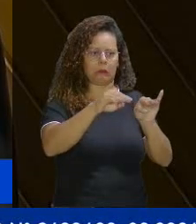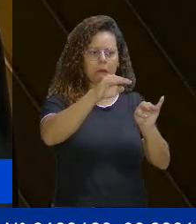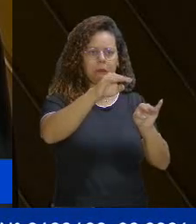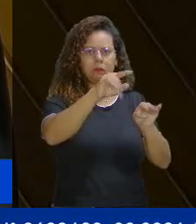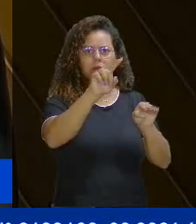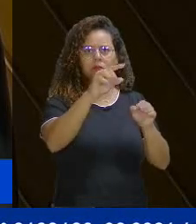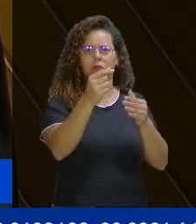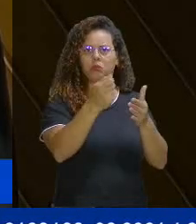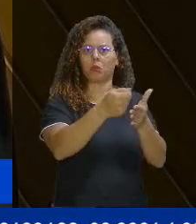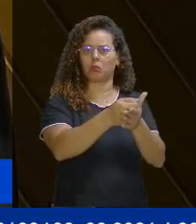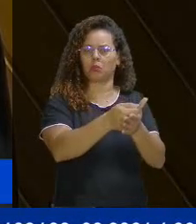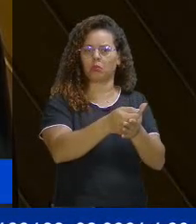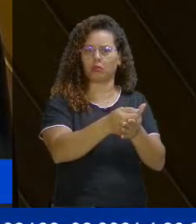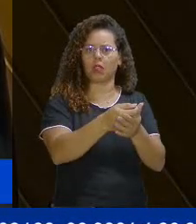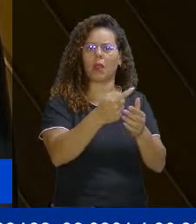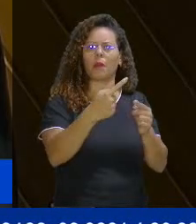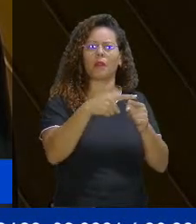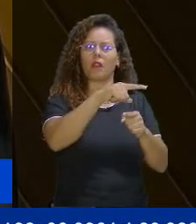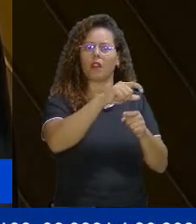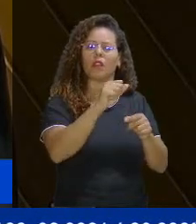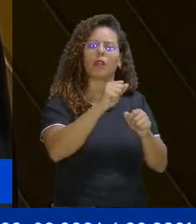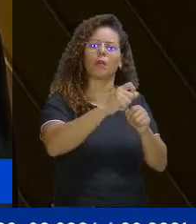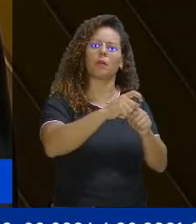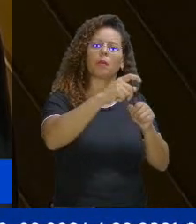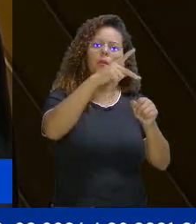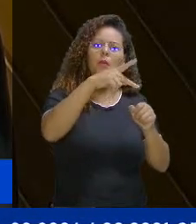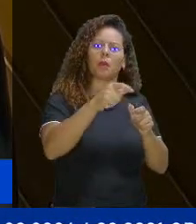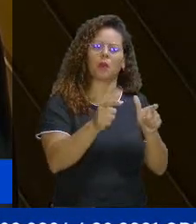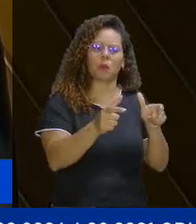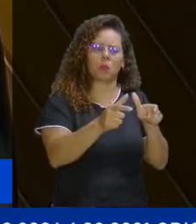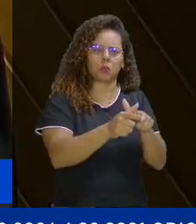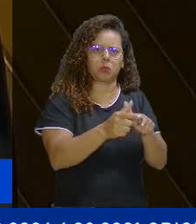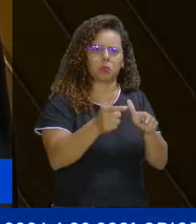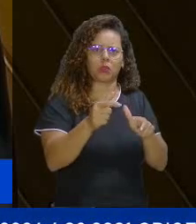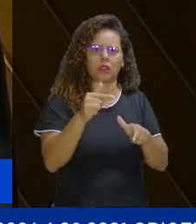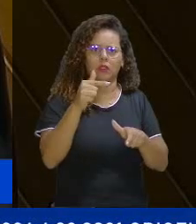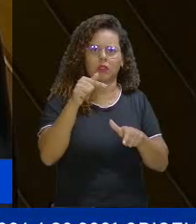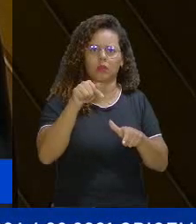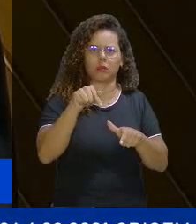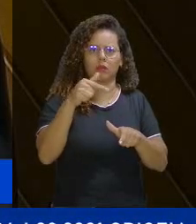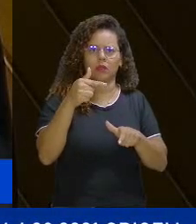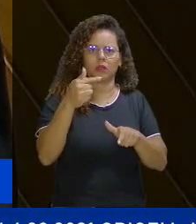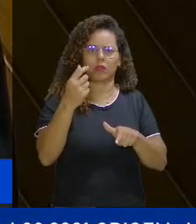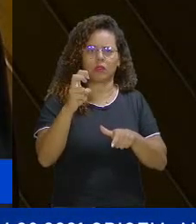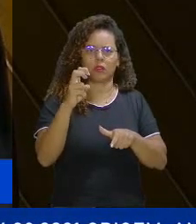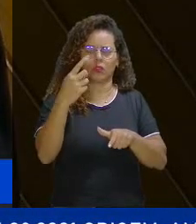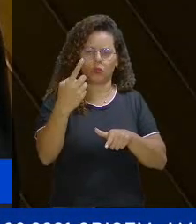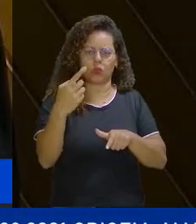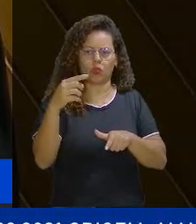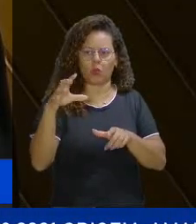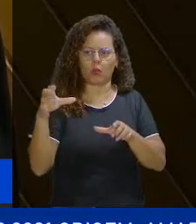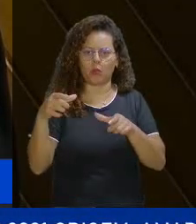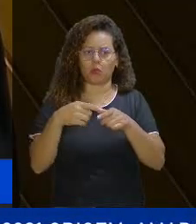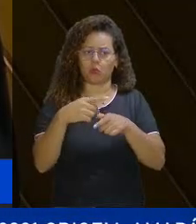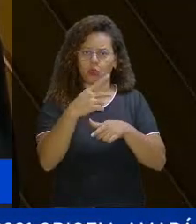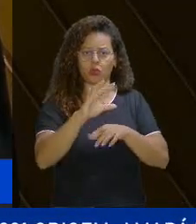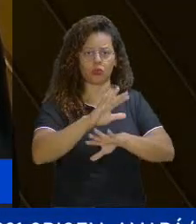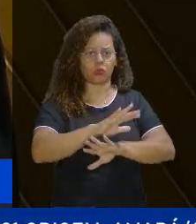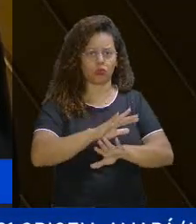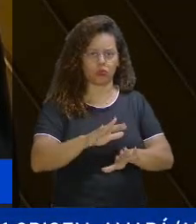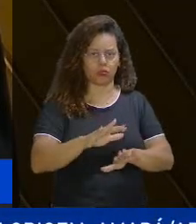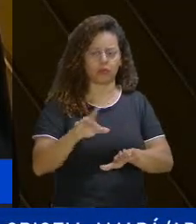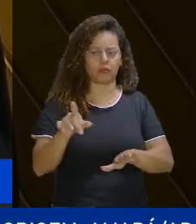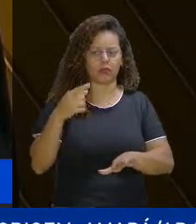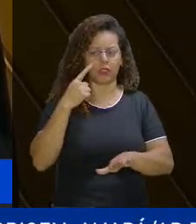população eleitoral do município de Amapá, estimada em 7.751 eleitores. Além disso, aponta